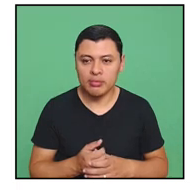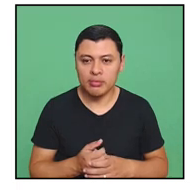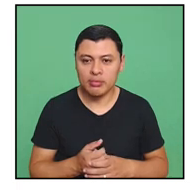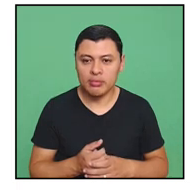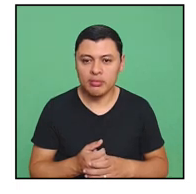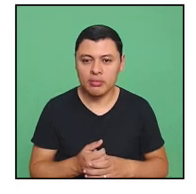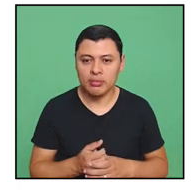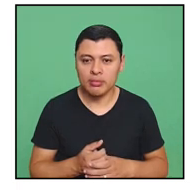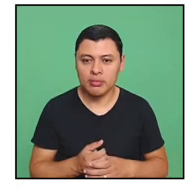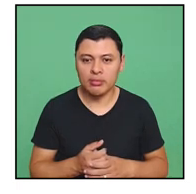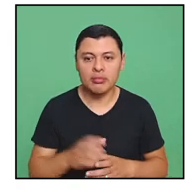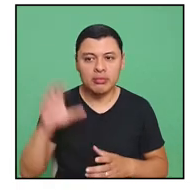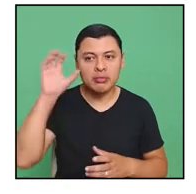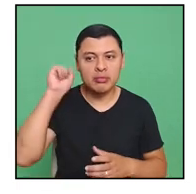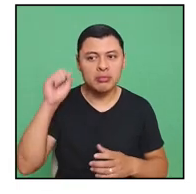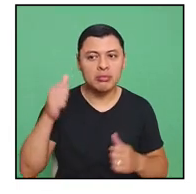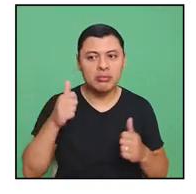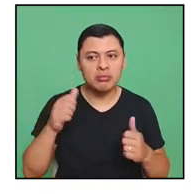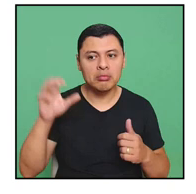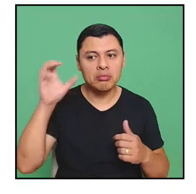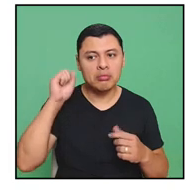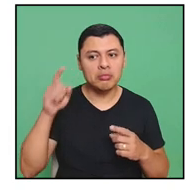Oi, acho que deu um bug.